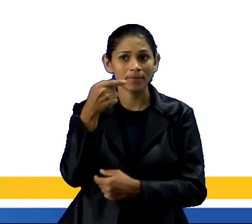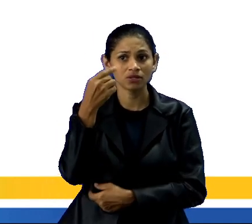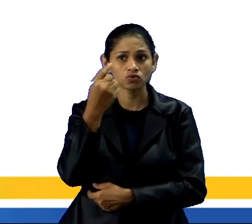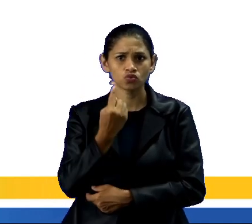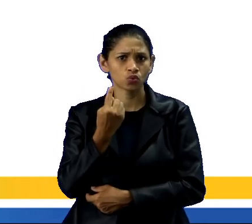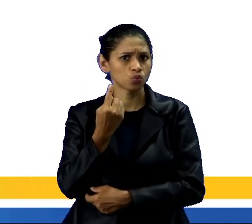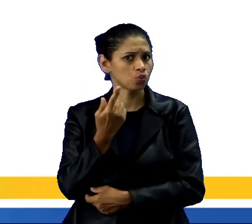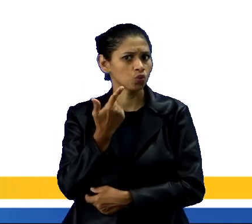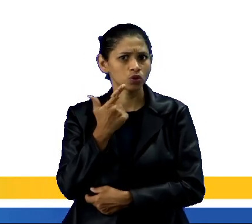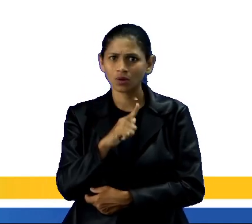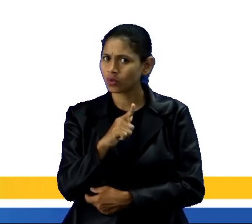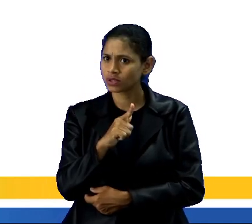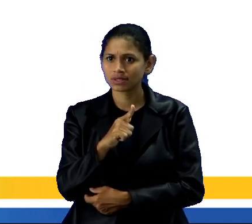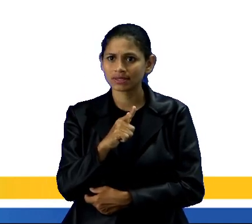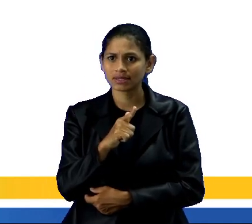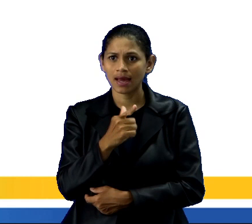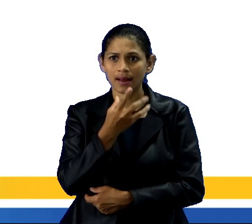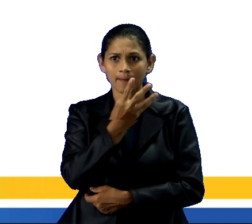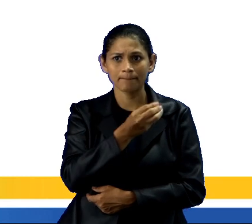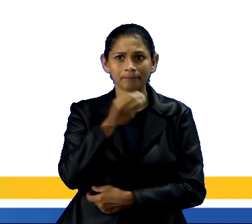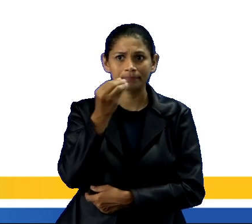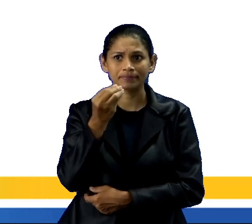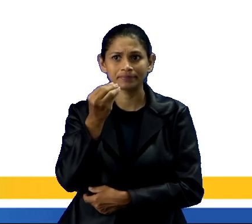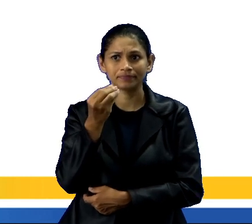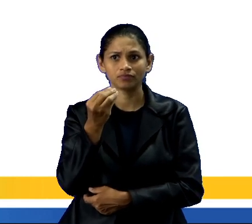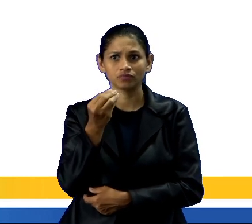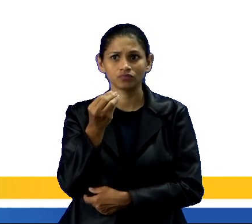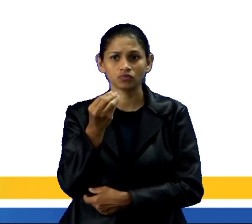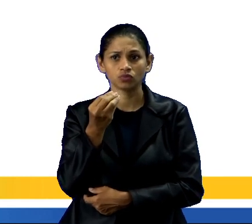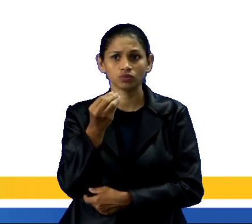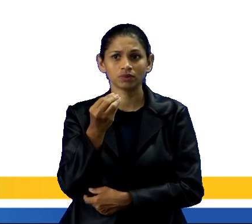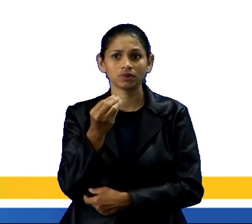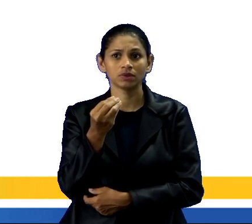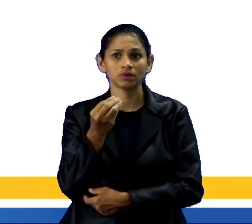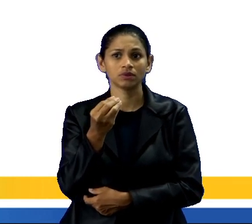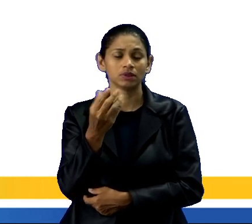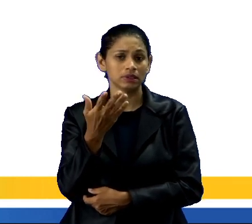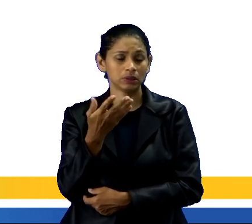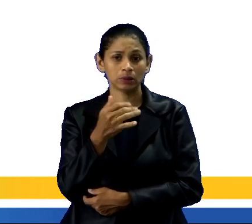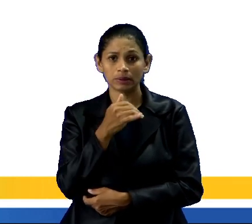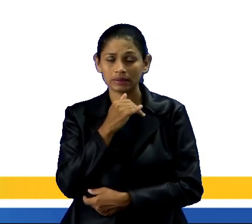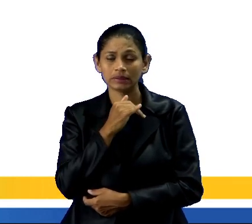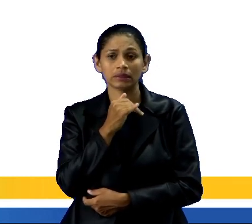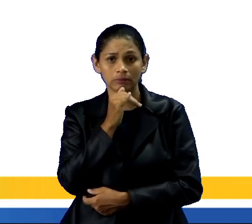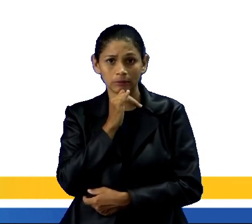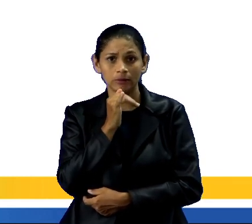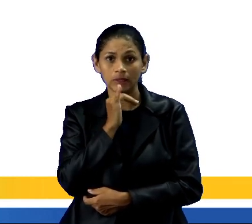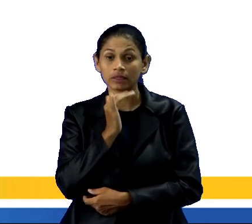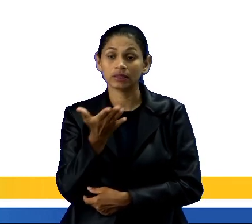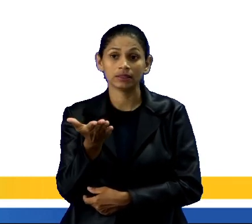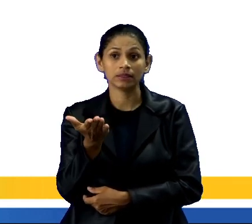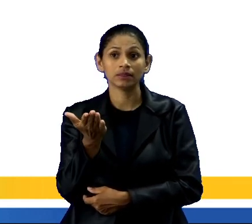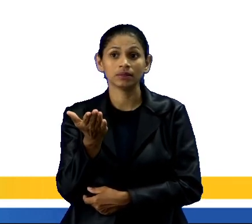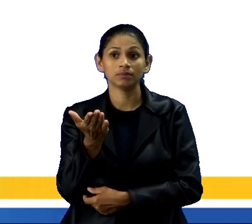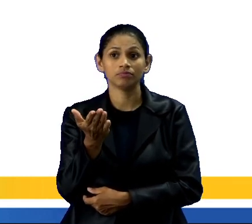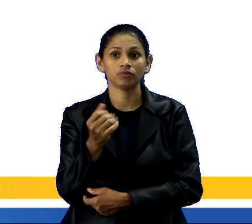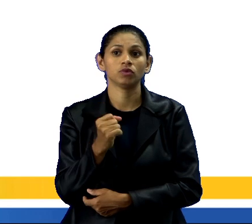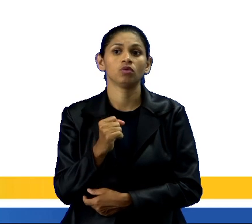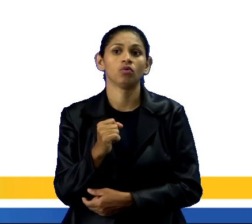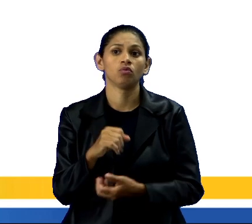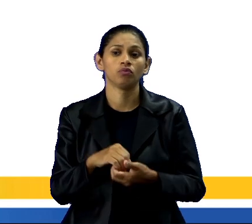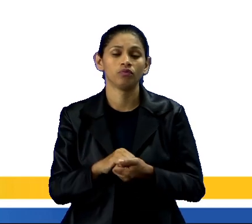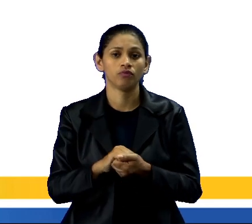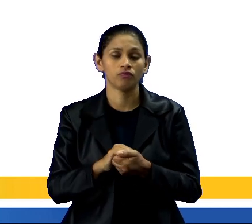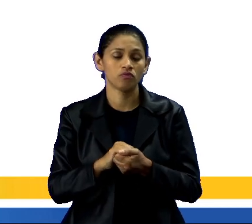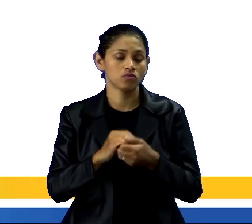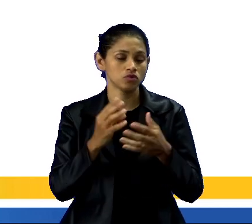Menos 1, 9. Do lado era 2, como emprestou, ficou 1. 1 menos 0, 1. E 2 menos 0, 2.